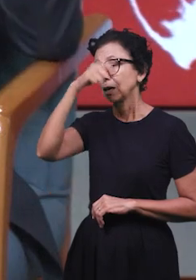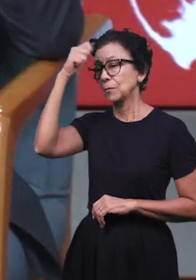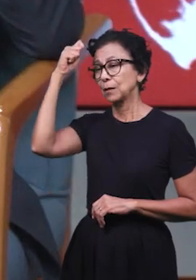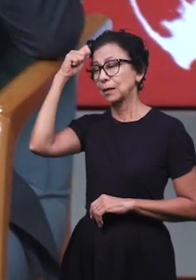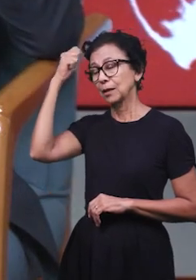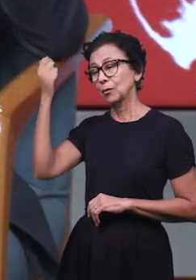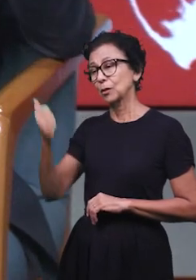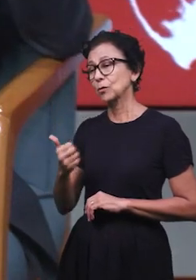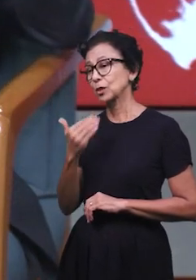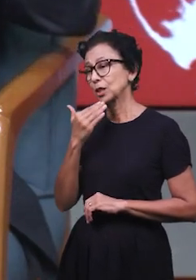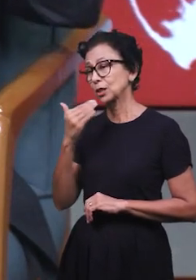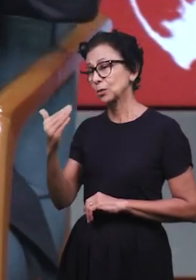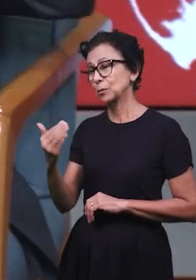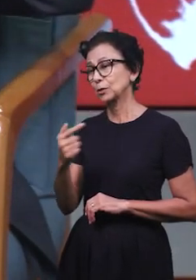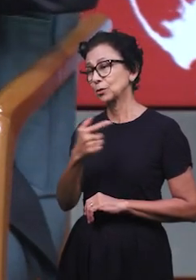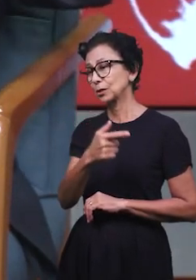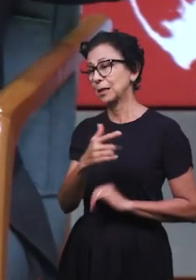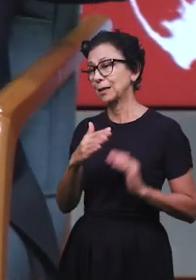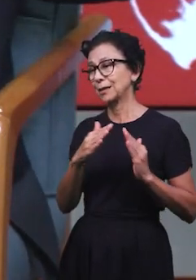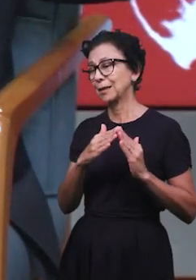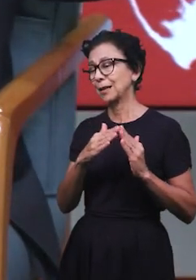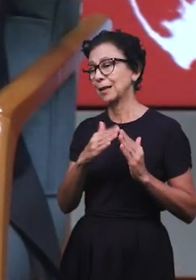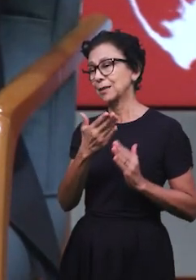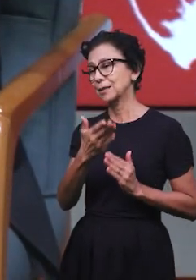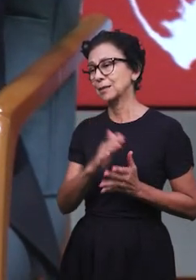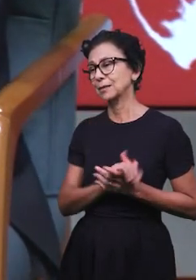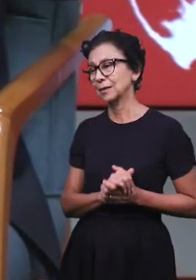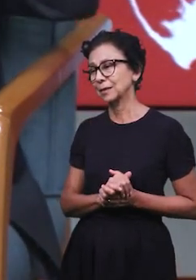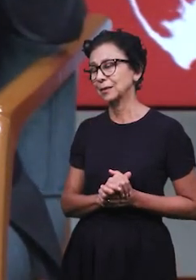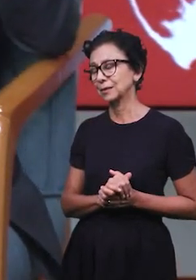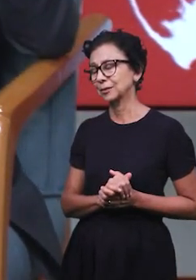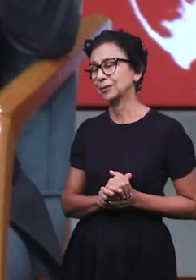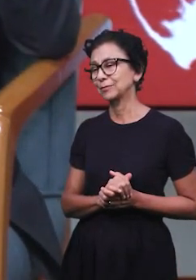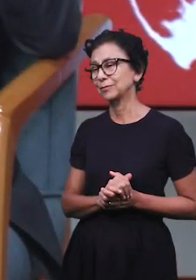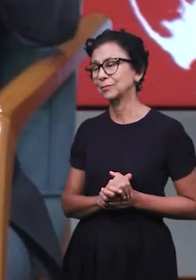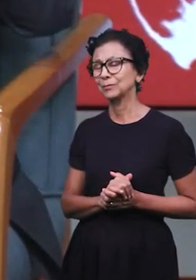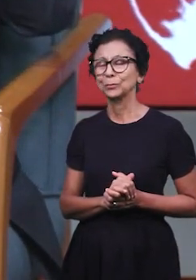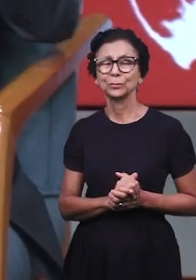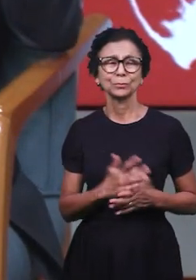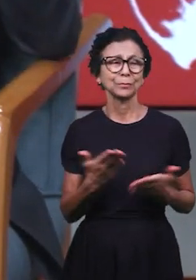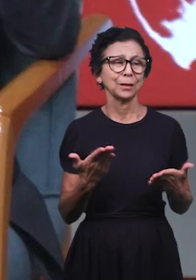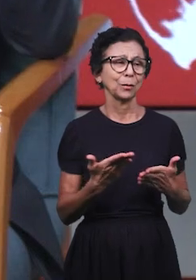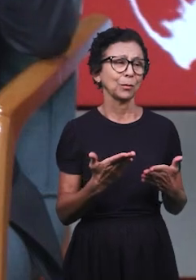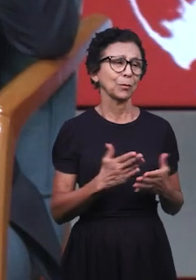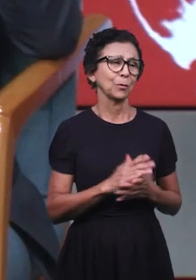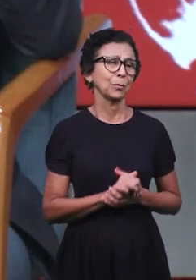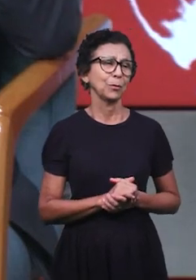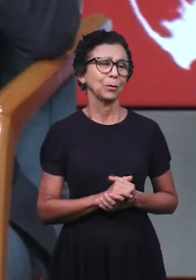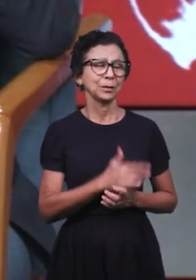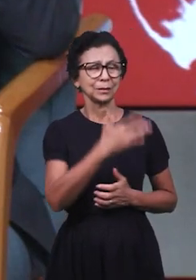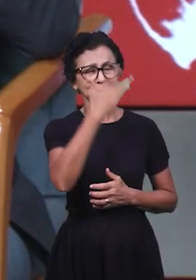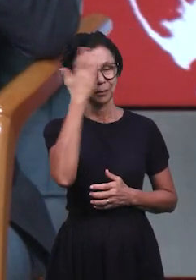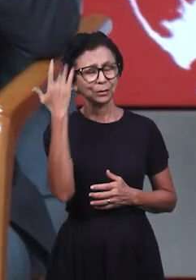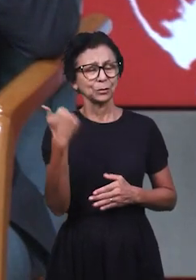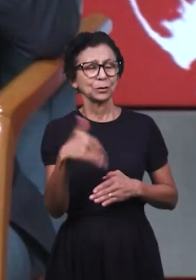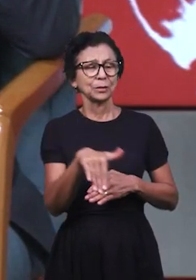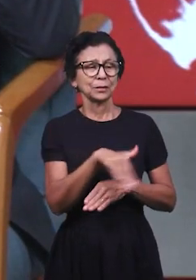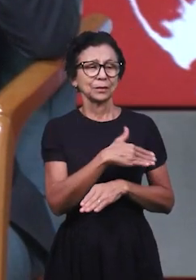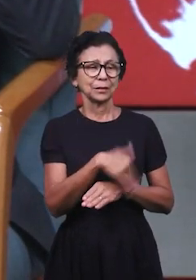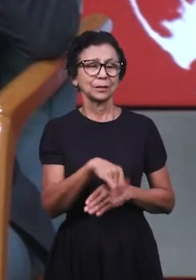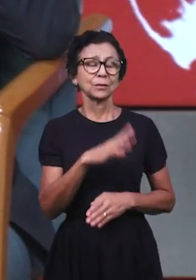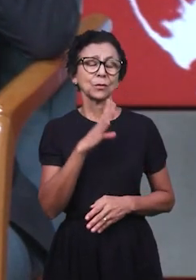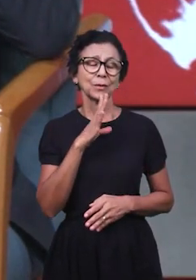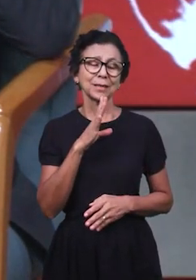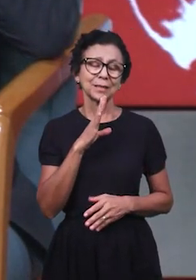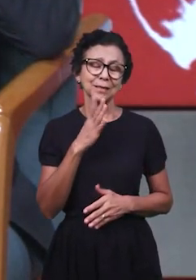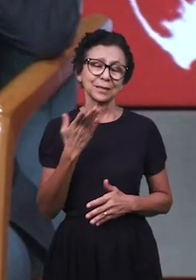agora, já estava lá, clientela formada, tudo direitinho, todo mundo conhecia o endereço, aquela coisa toda. Eu